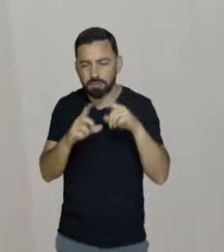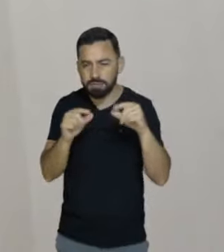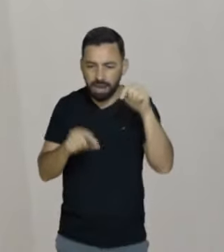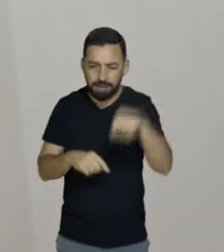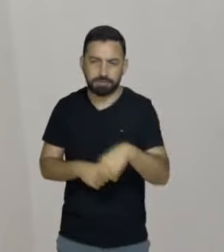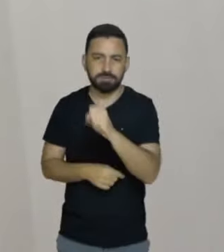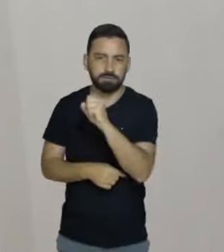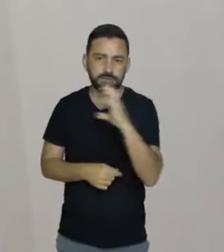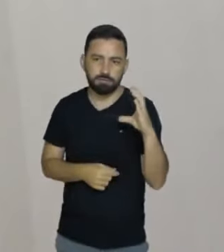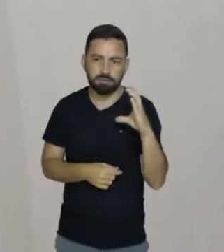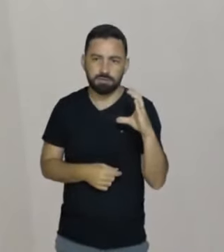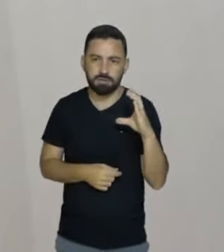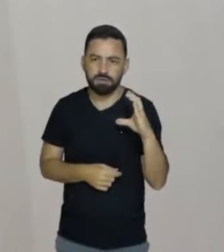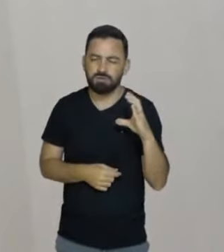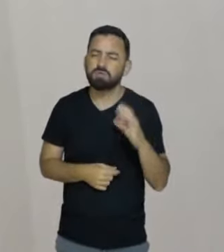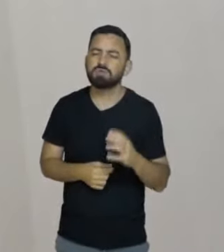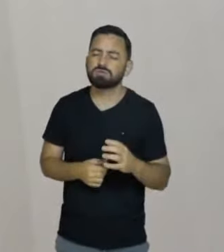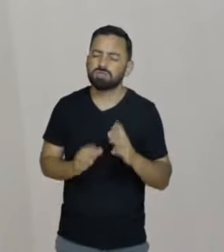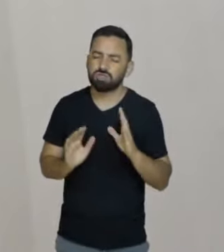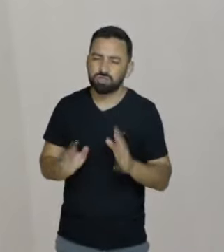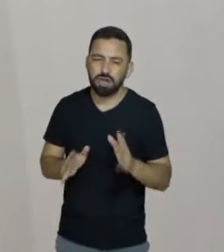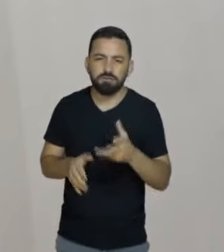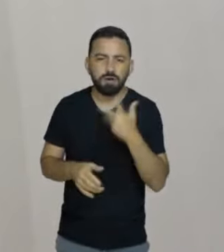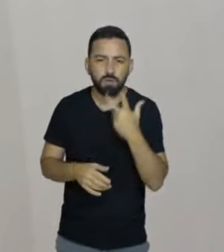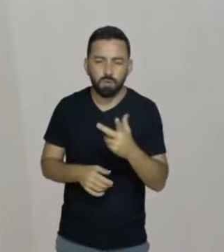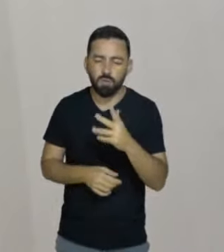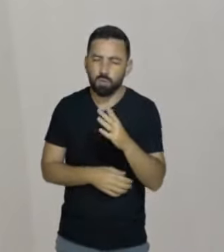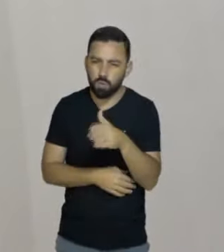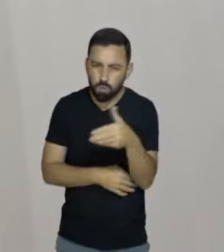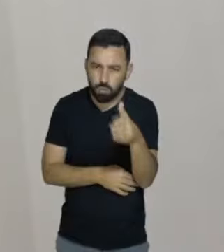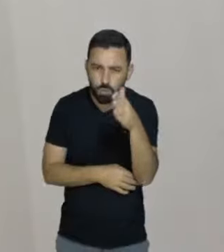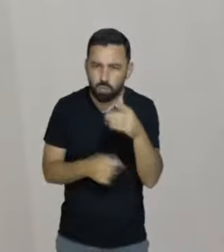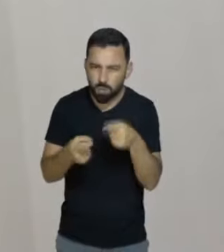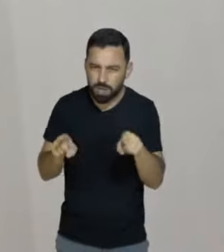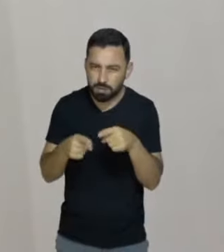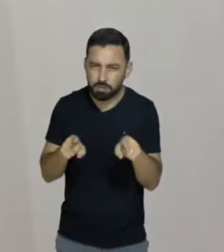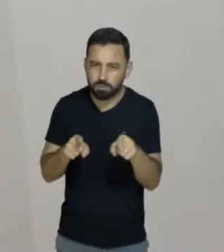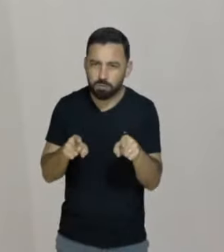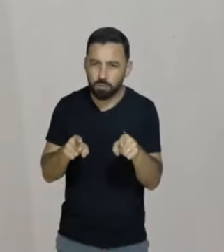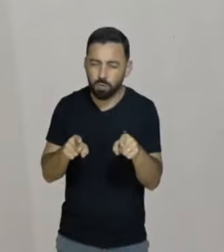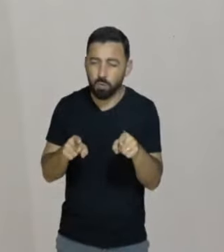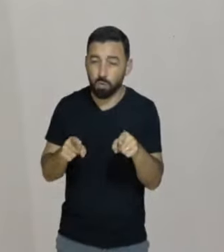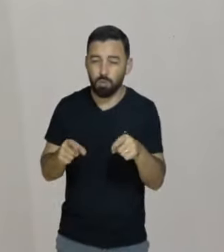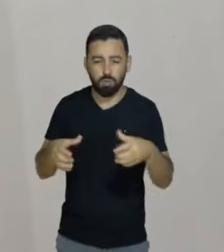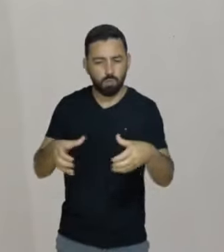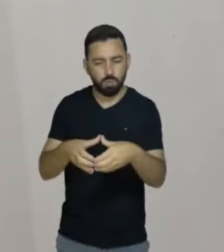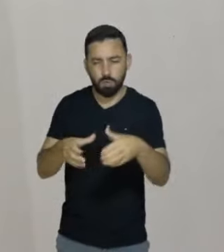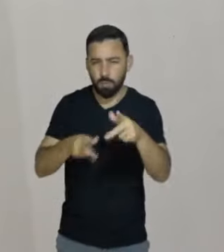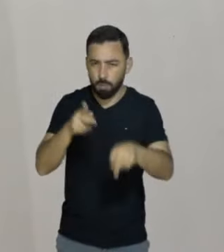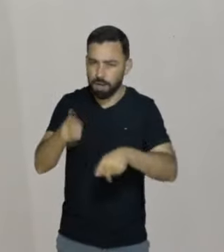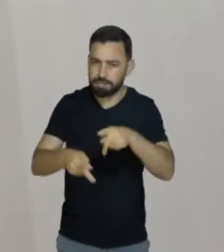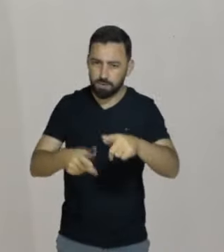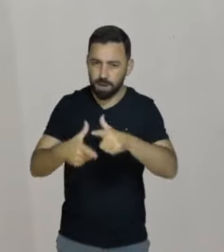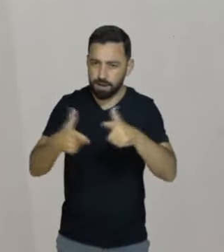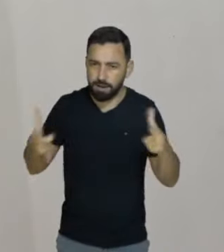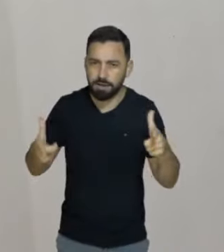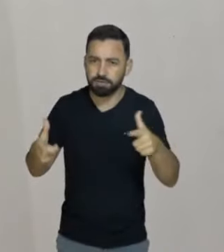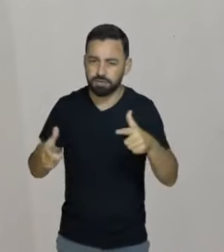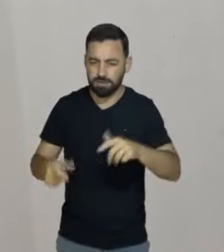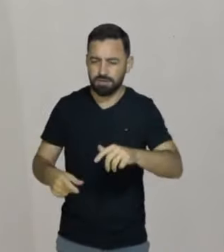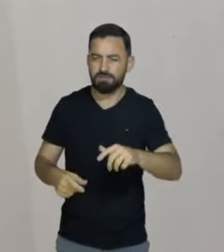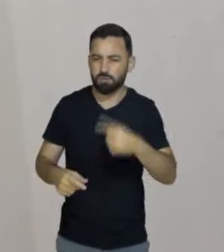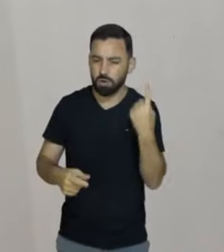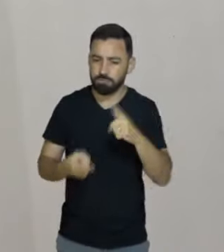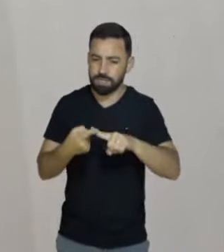Catarina, como muito bem diz o nosso hino, o povo é grande, mas não vingativo, e que aqui nunca fomos calados